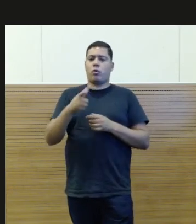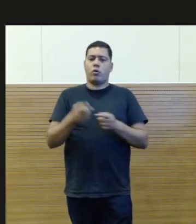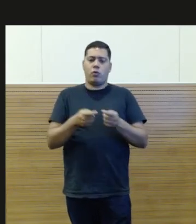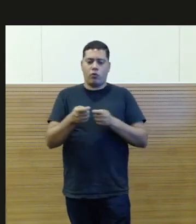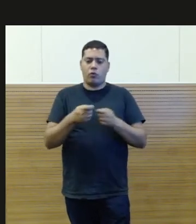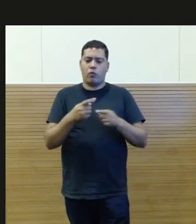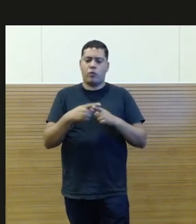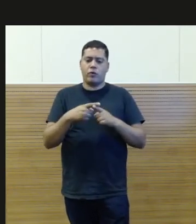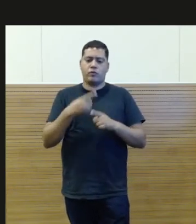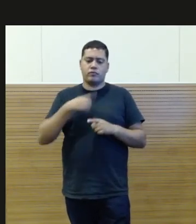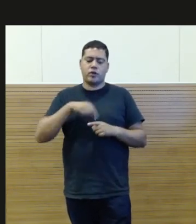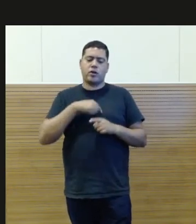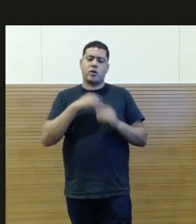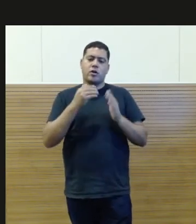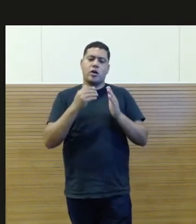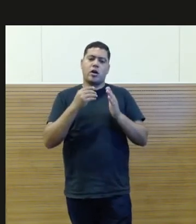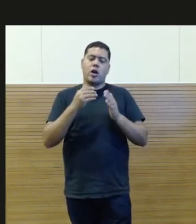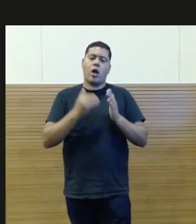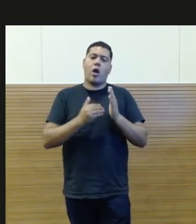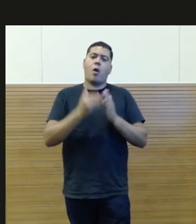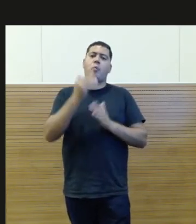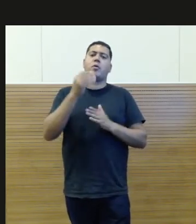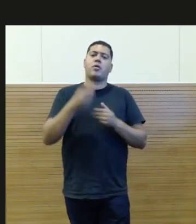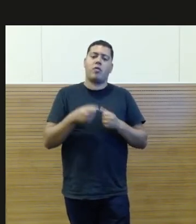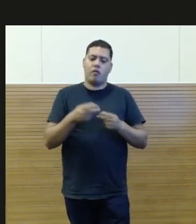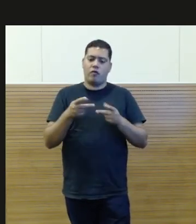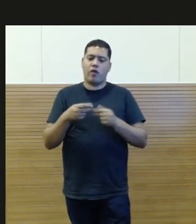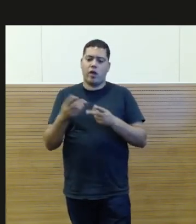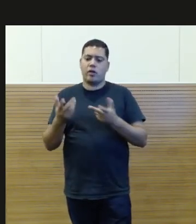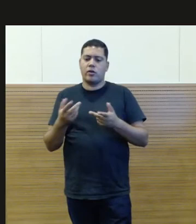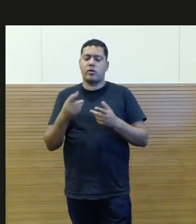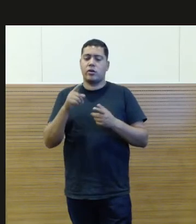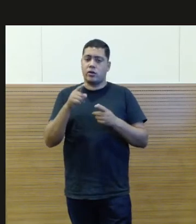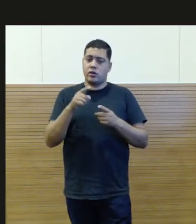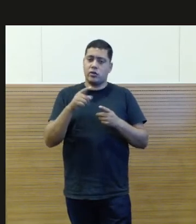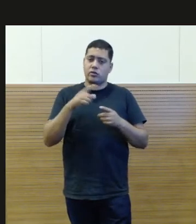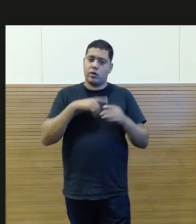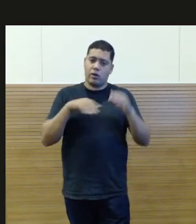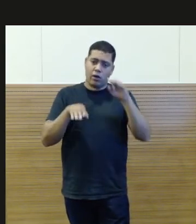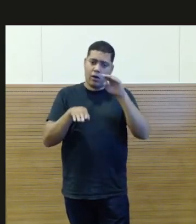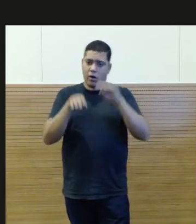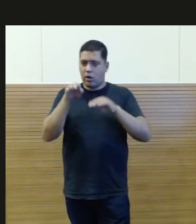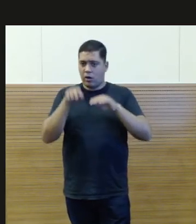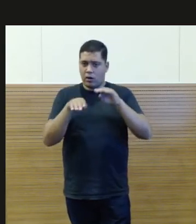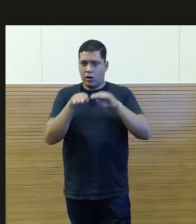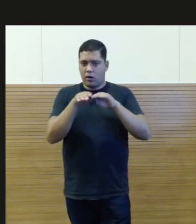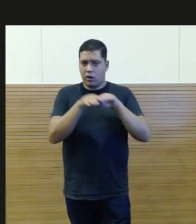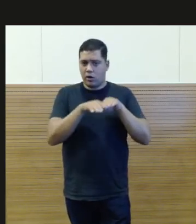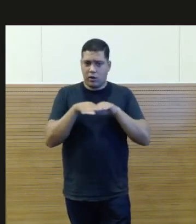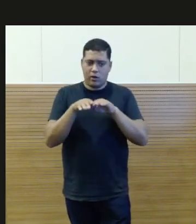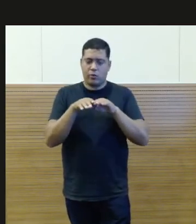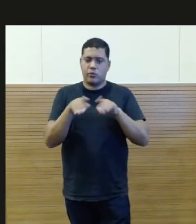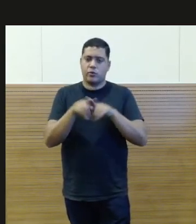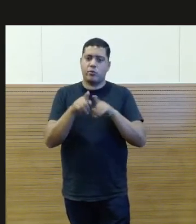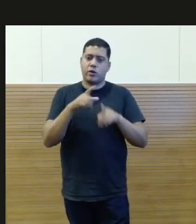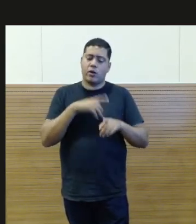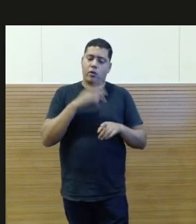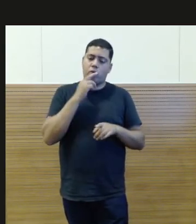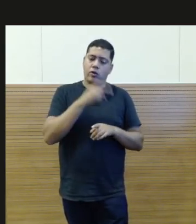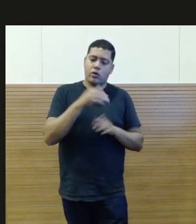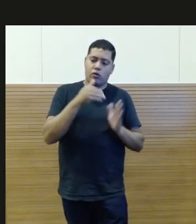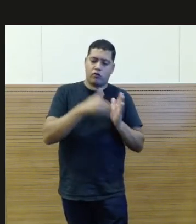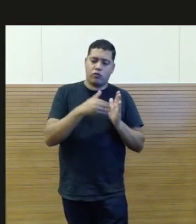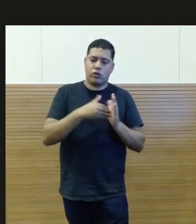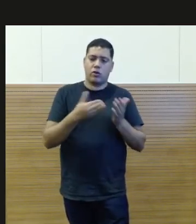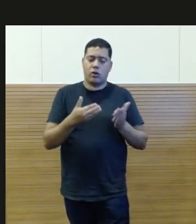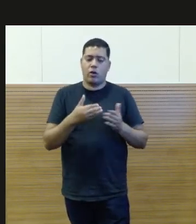vai aumentar a venda desses produtos, e isso vai desequilibrar a dieta, e, no fim das contas, a gente pode não ter o resultado final que a gente quer com essas políticas,